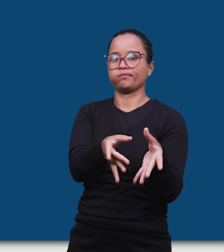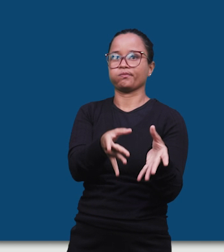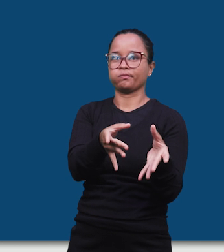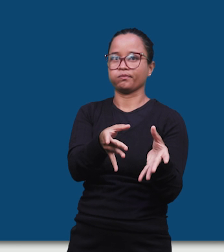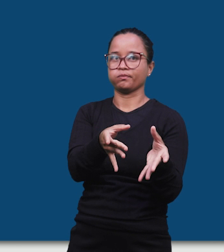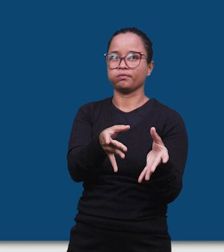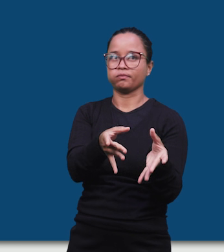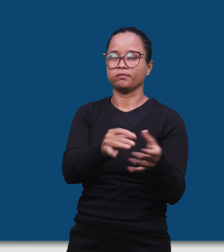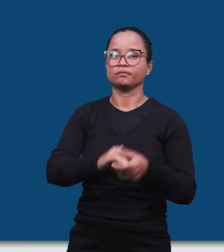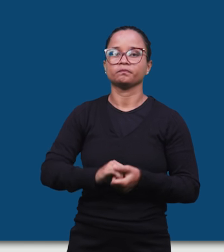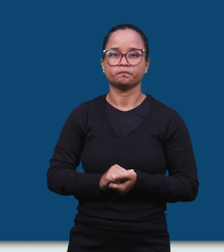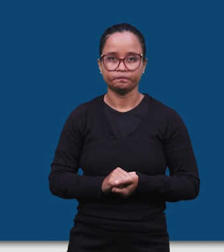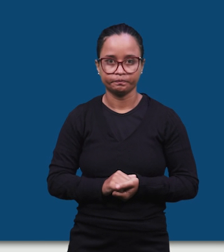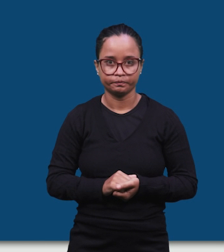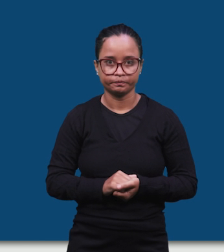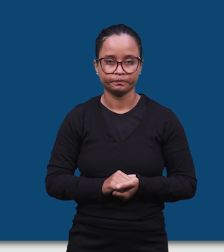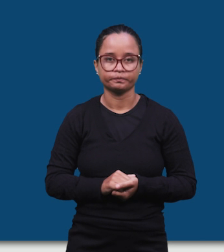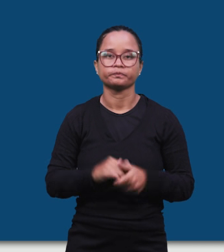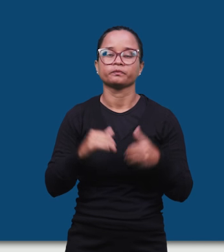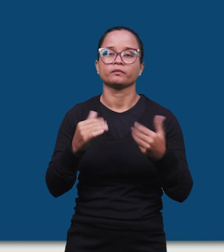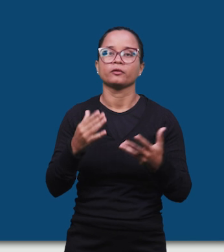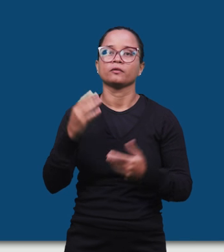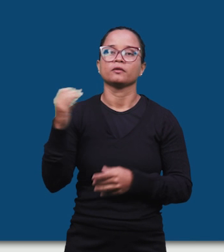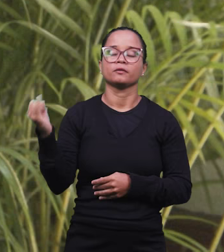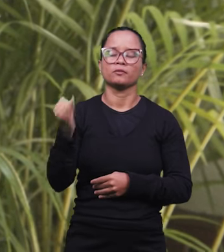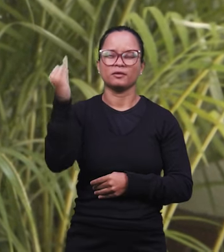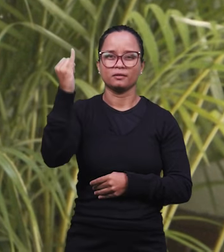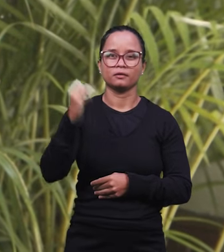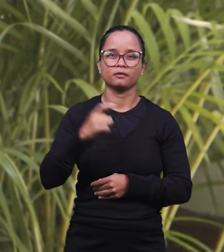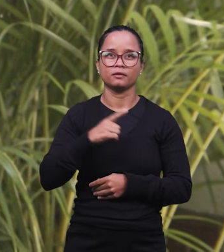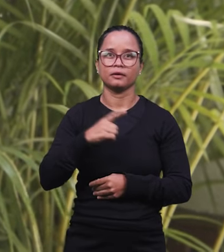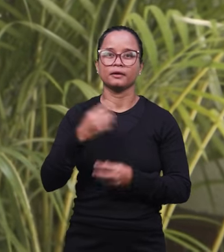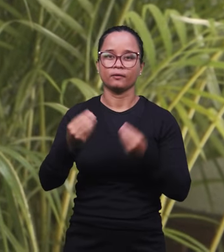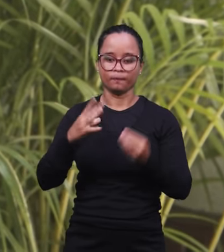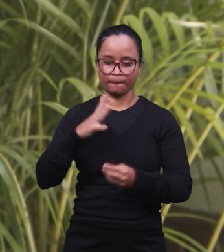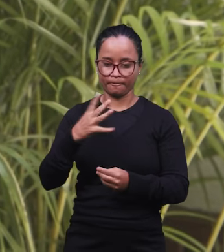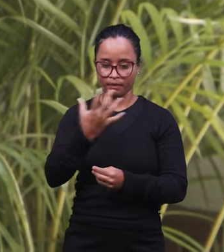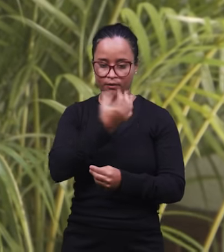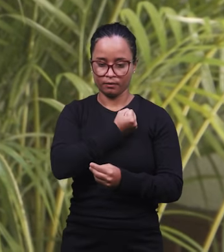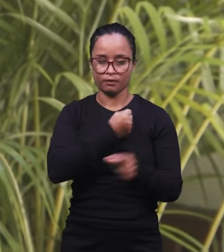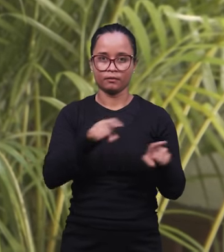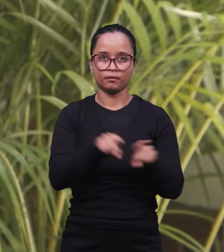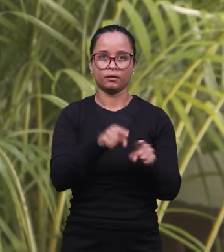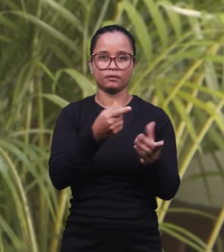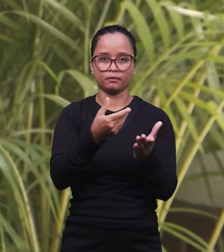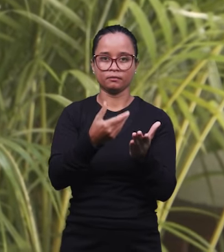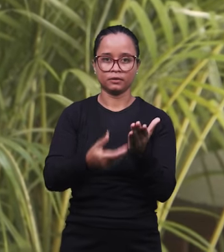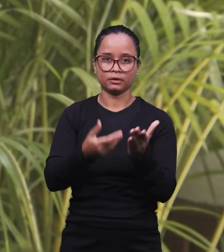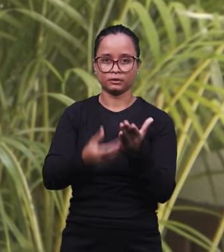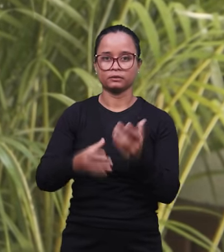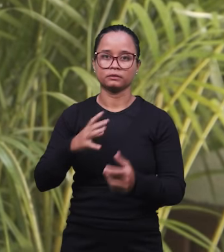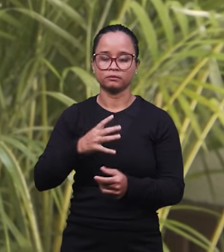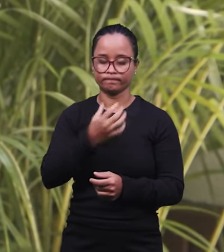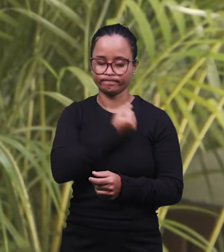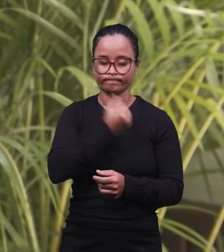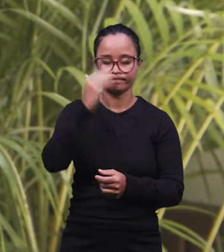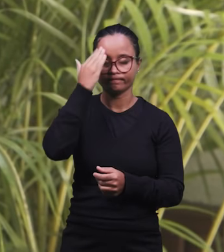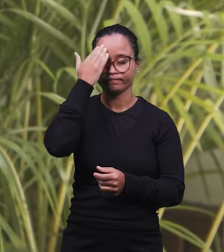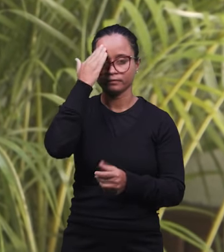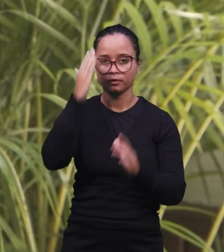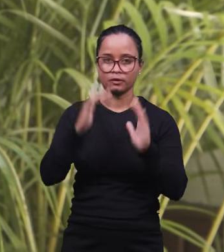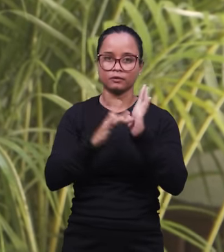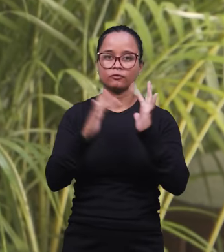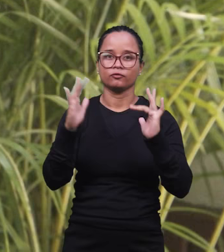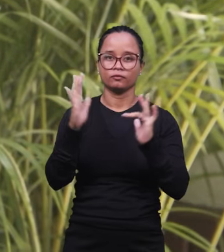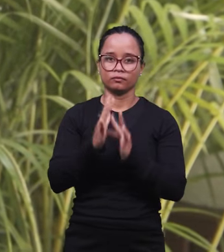lançarei fora. É muito importante sobre o aspecto da salvação e da perda da salvação, entender aquilo que o